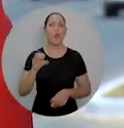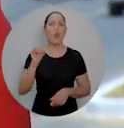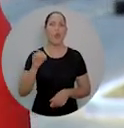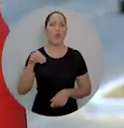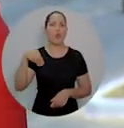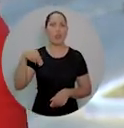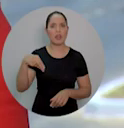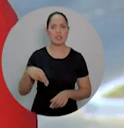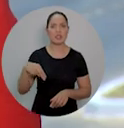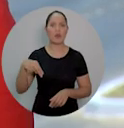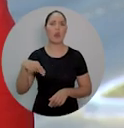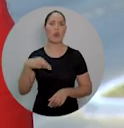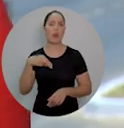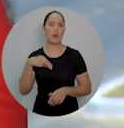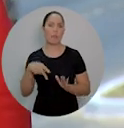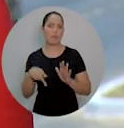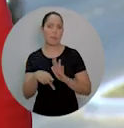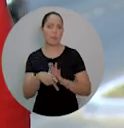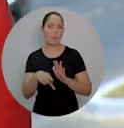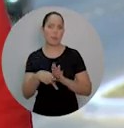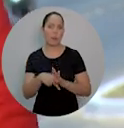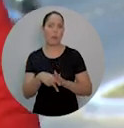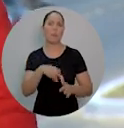Organização Mundial da Saúde, cerca de